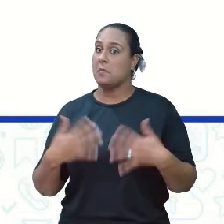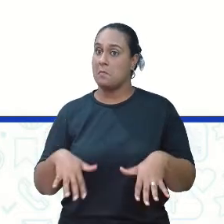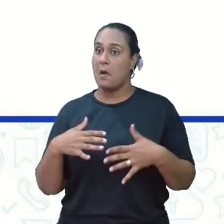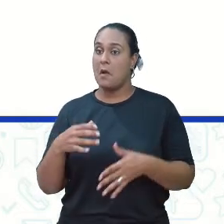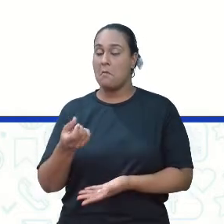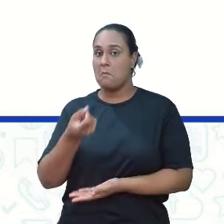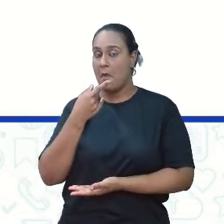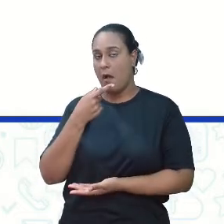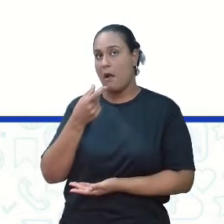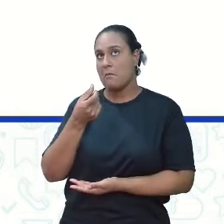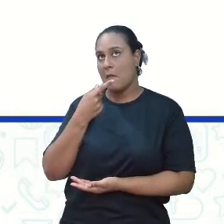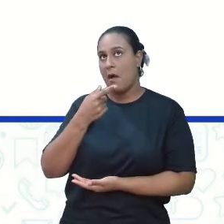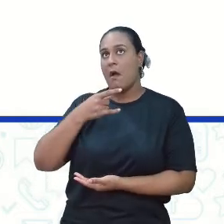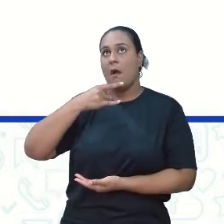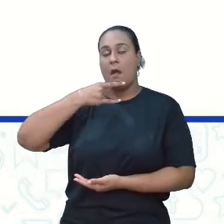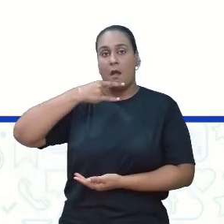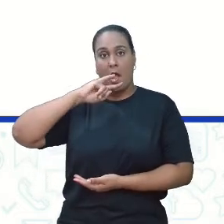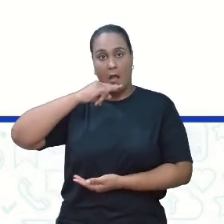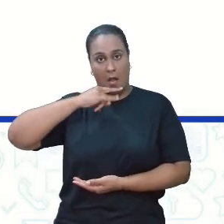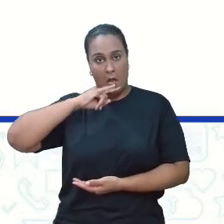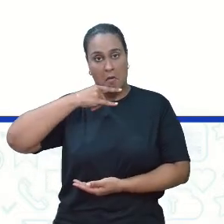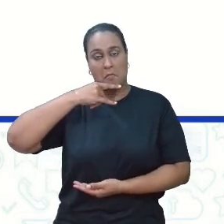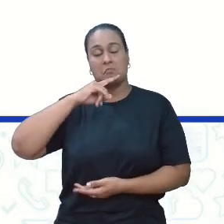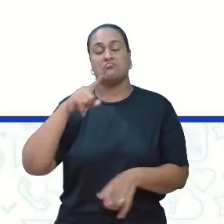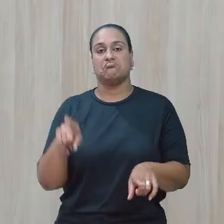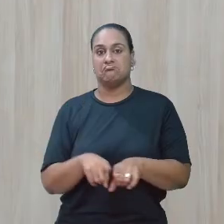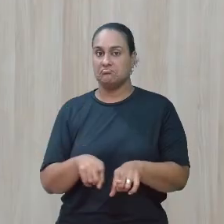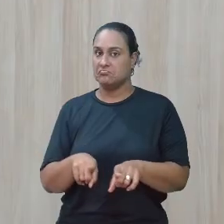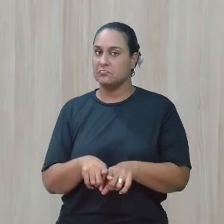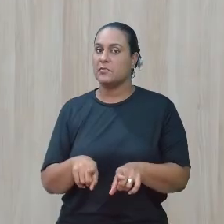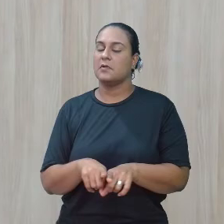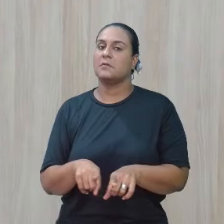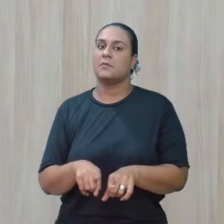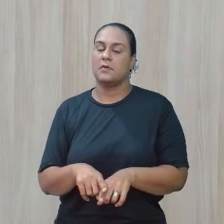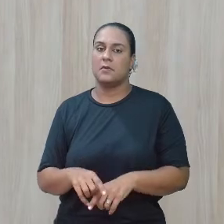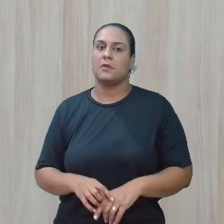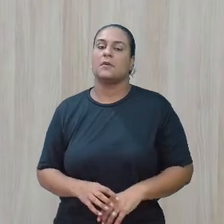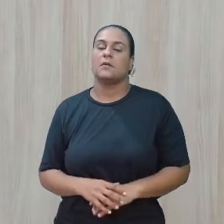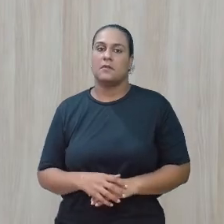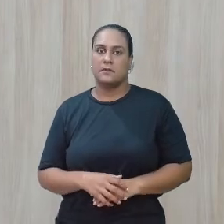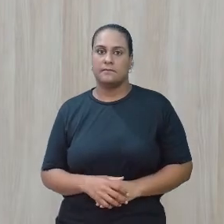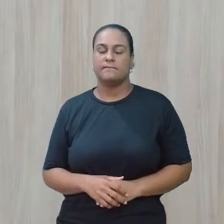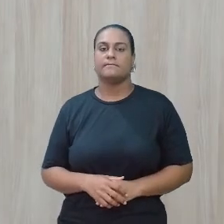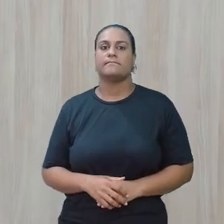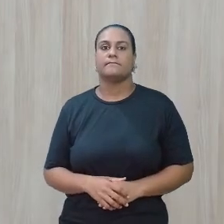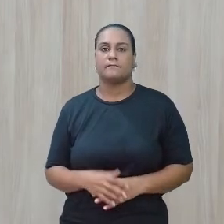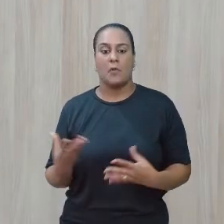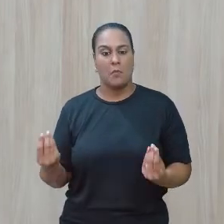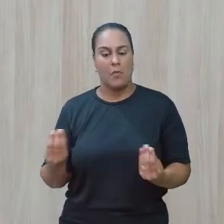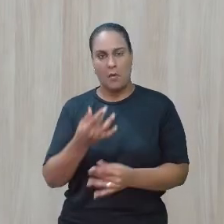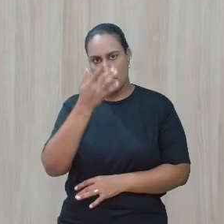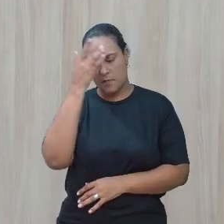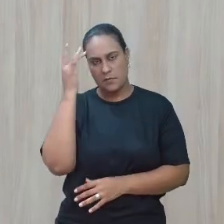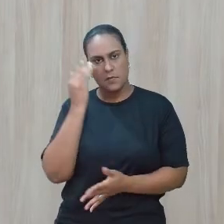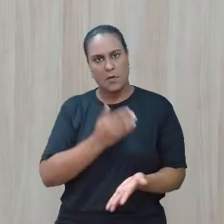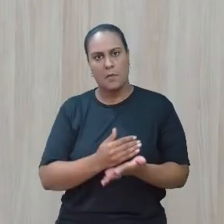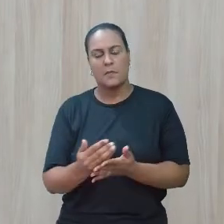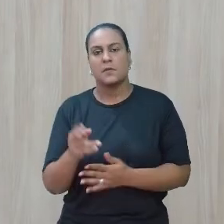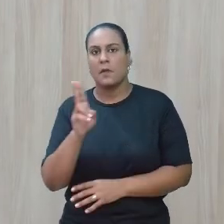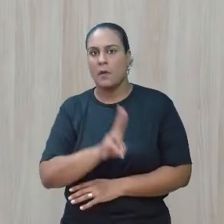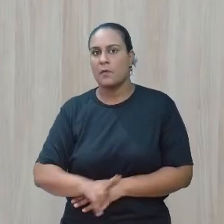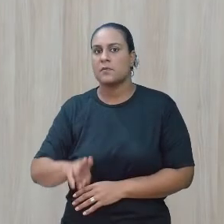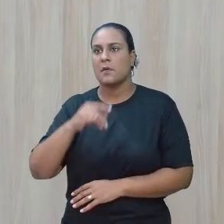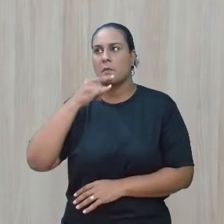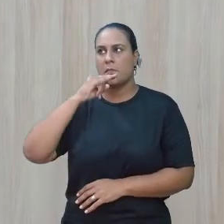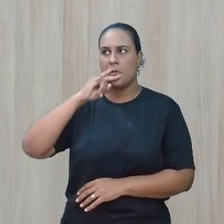do álcool, algumas drogas também pode ser, pode muitas pessoas começarem a